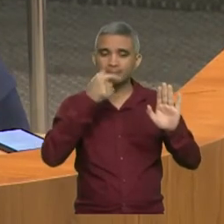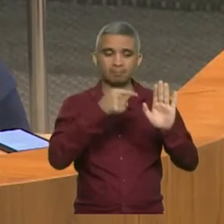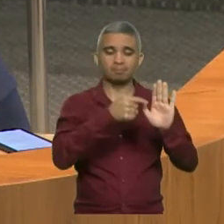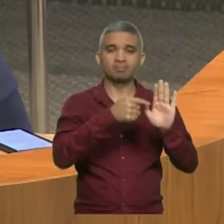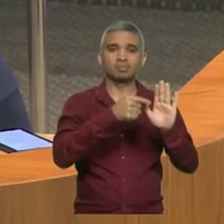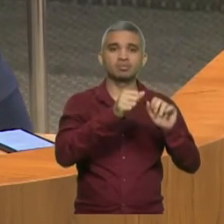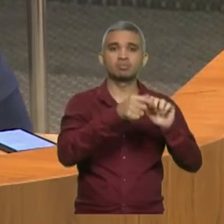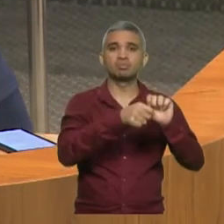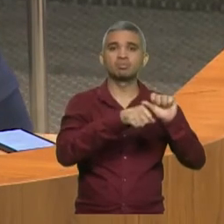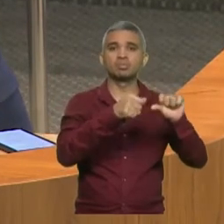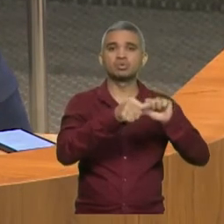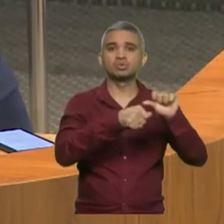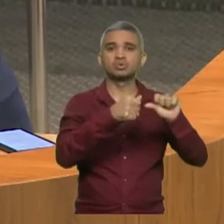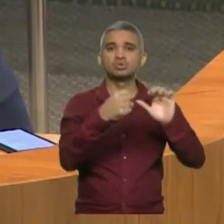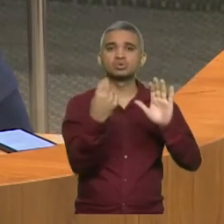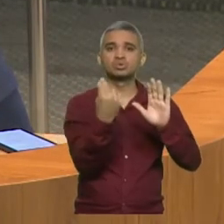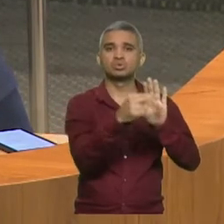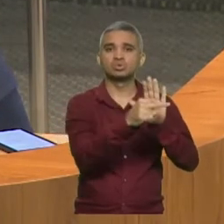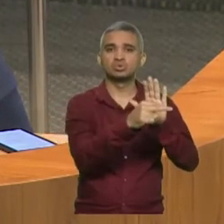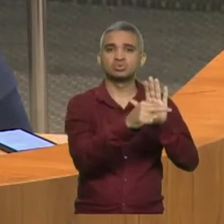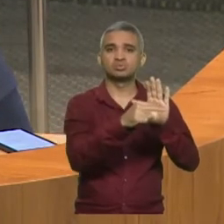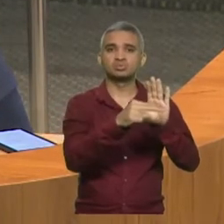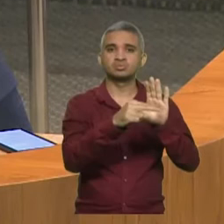nome, indústria,